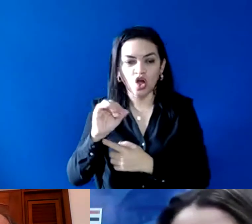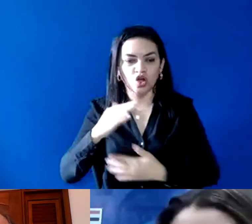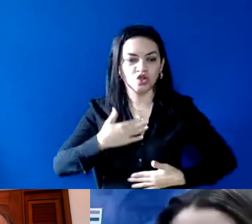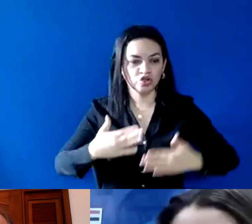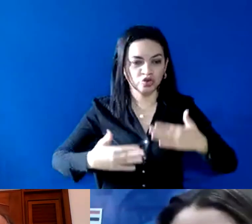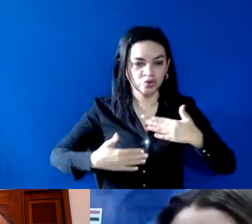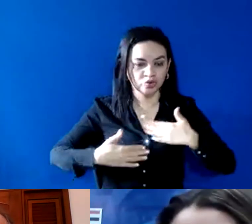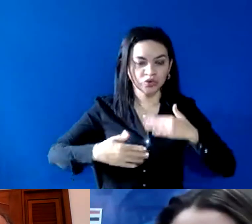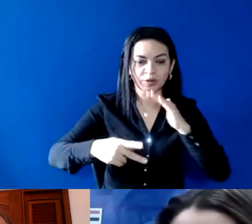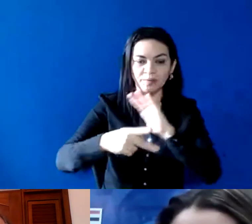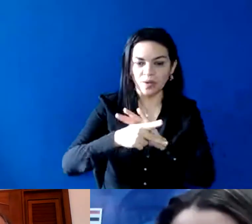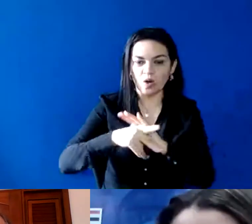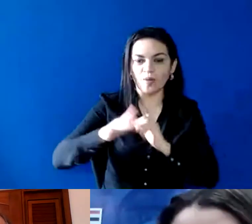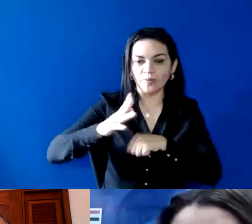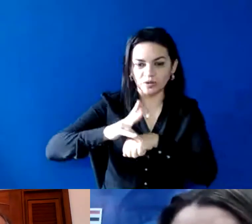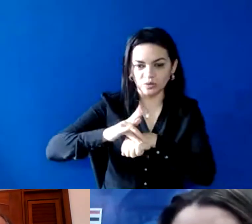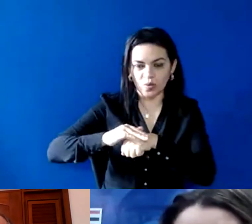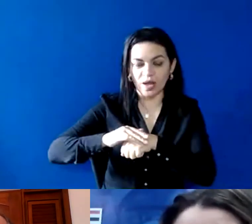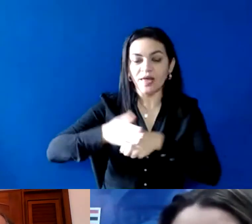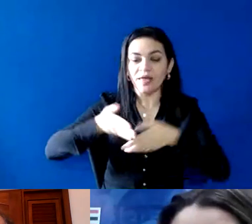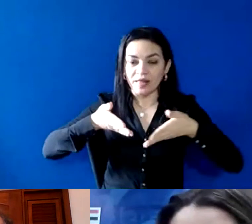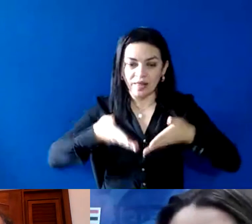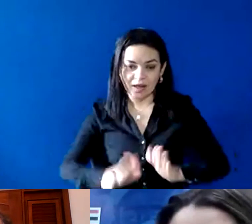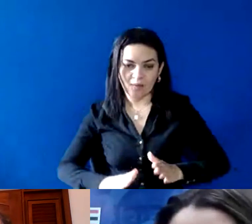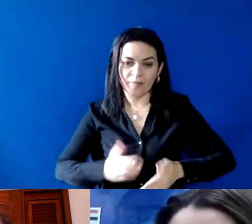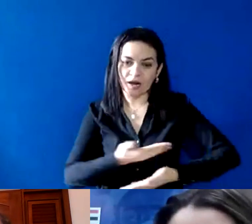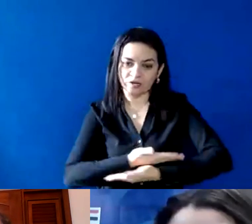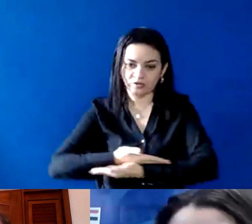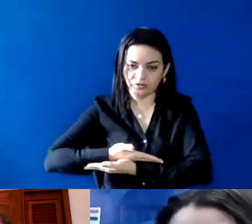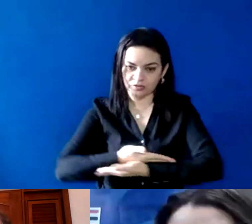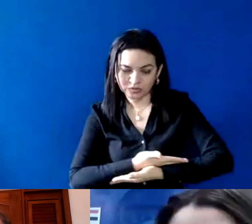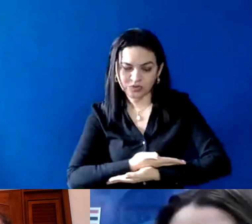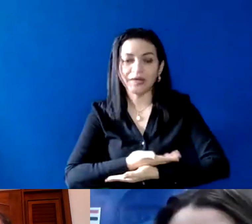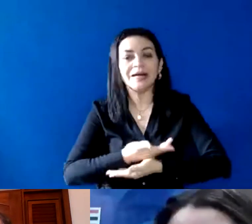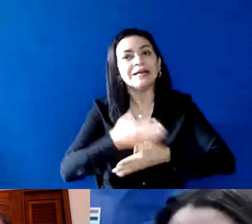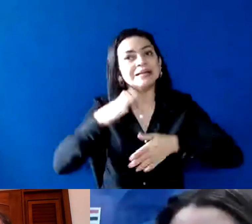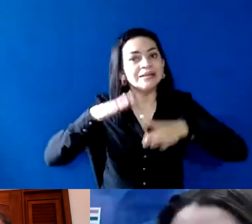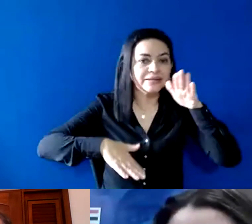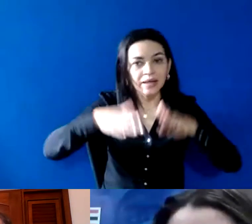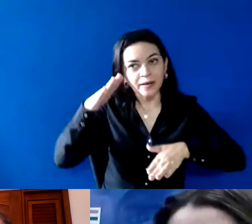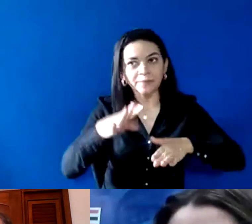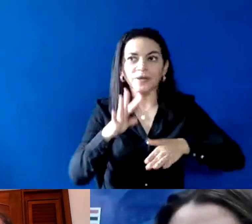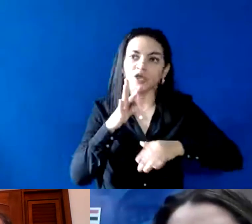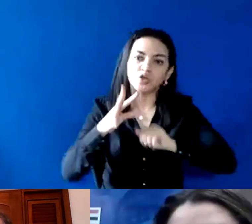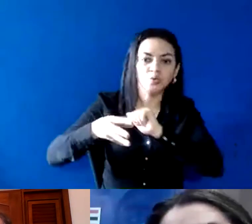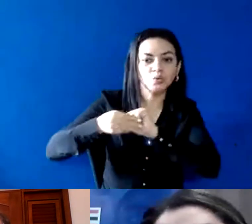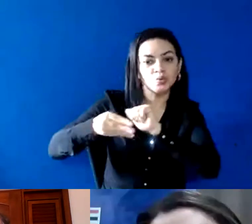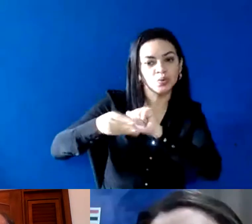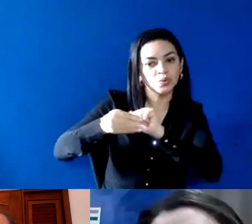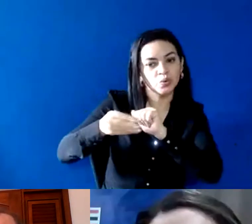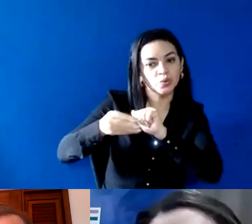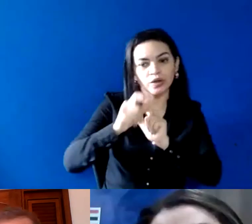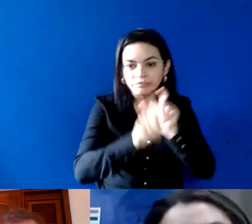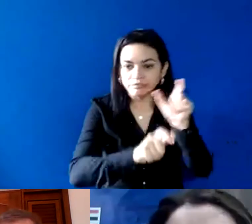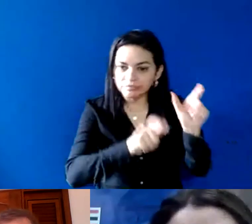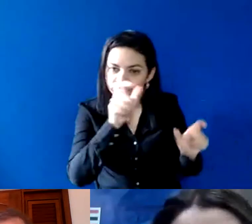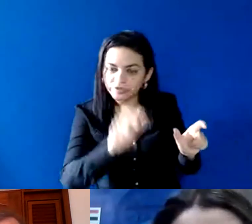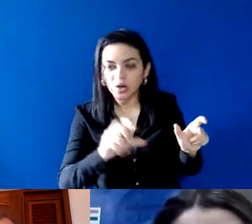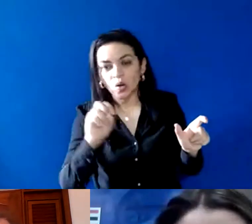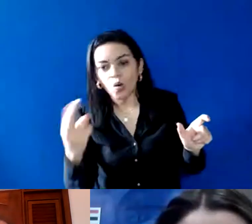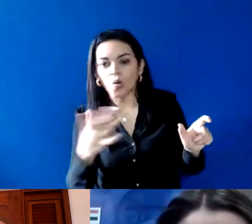gestante, ao parto e ao recém-nascido dependem primordialmente do conhecimento dos determinantes e condicionantes